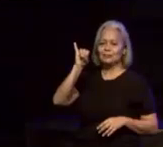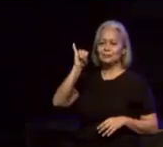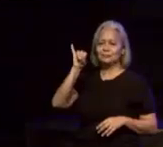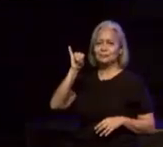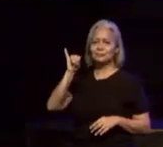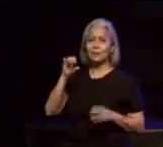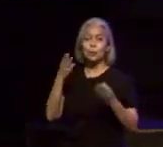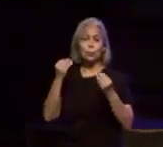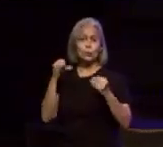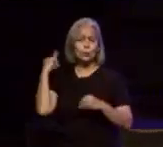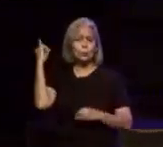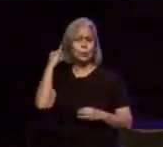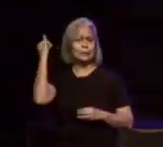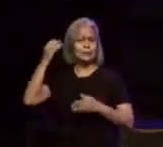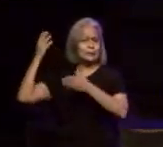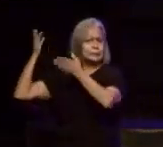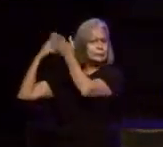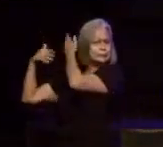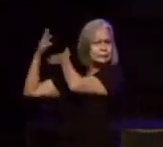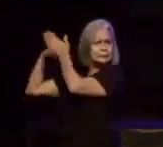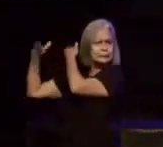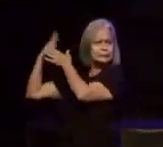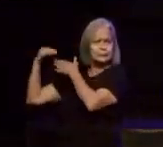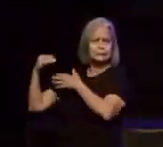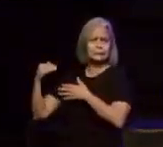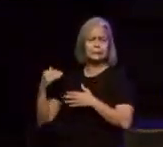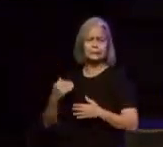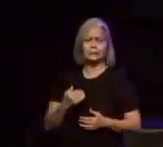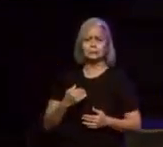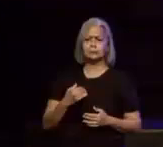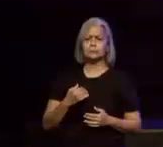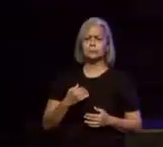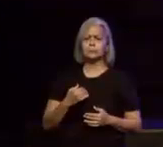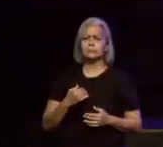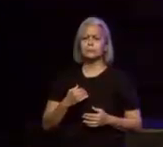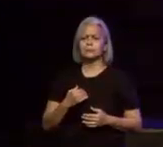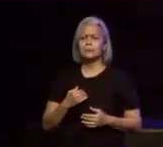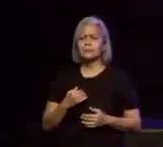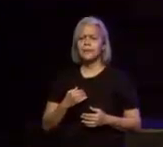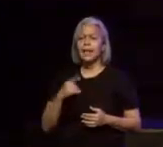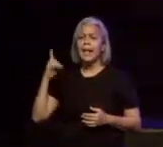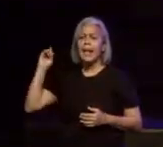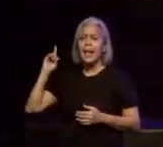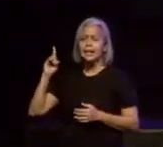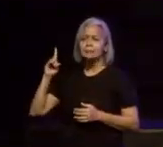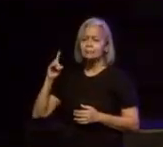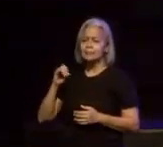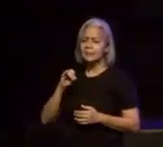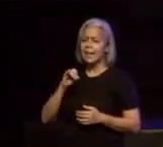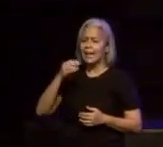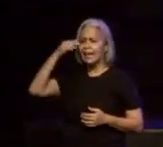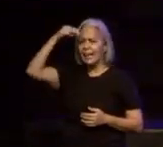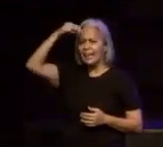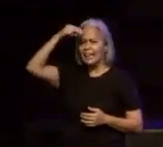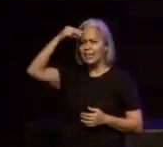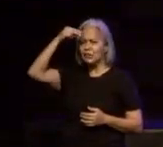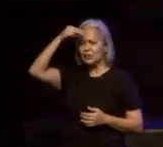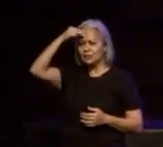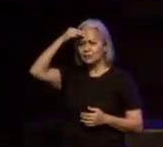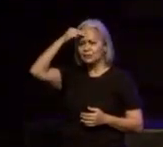uma referência e uma influência imensa na Índia, ele citava Jesus com muita